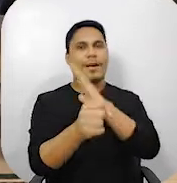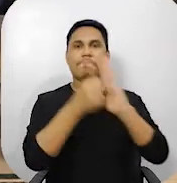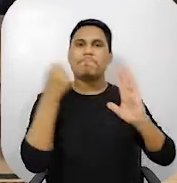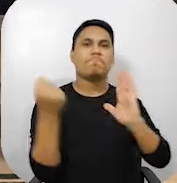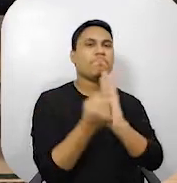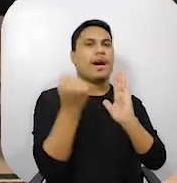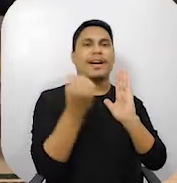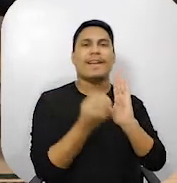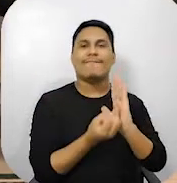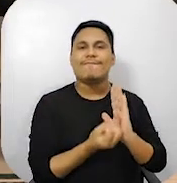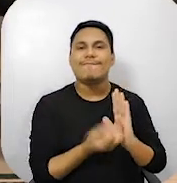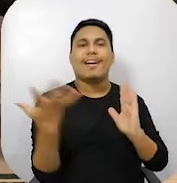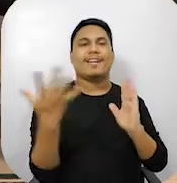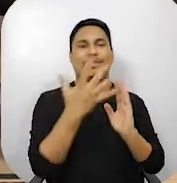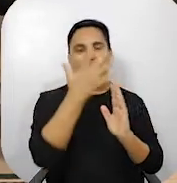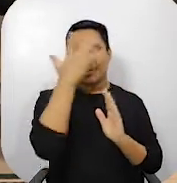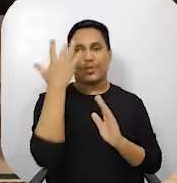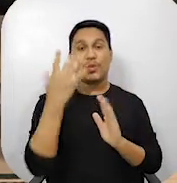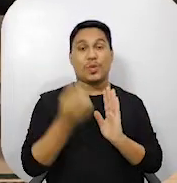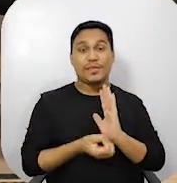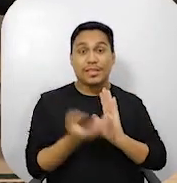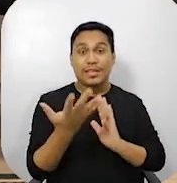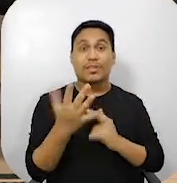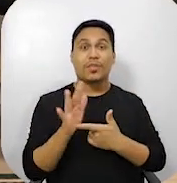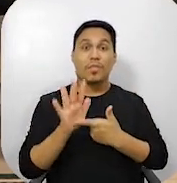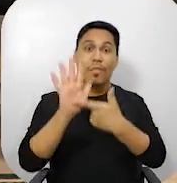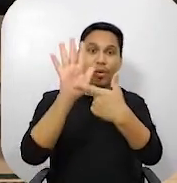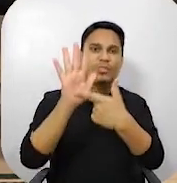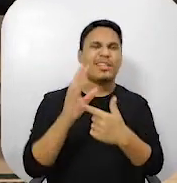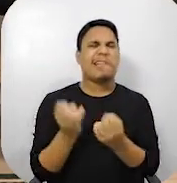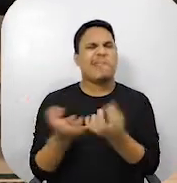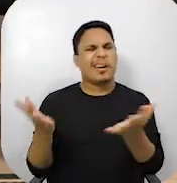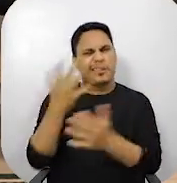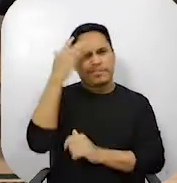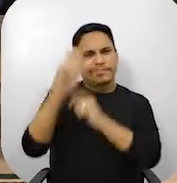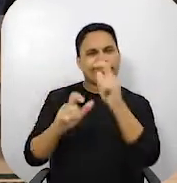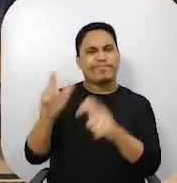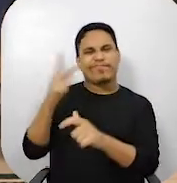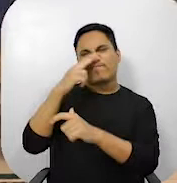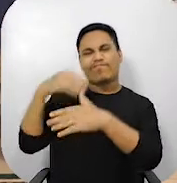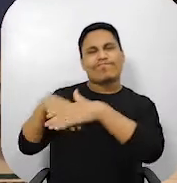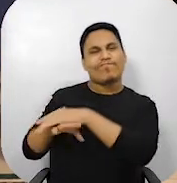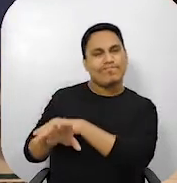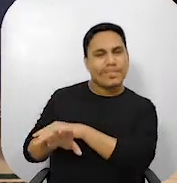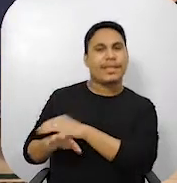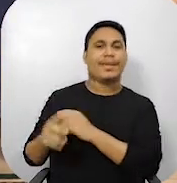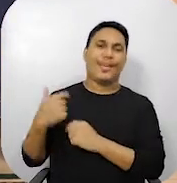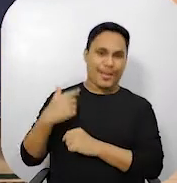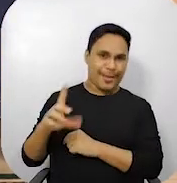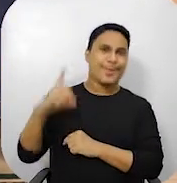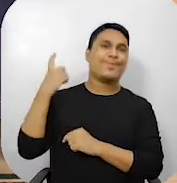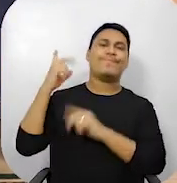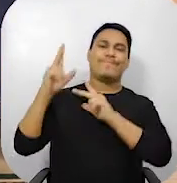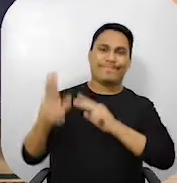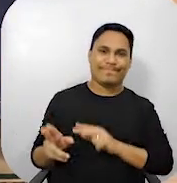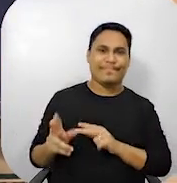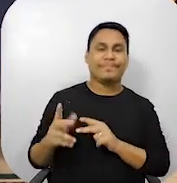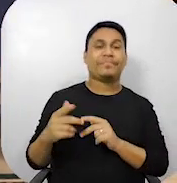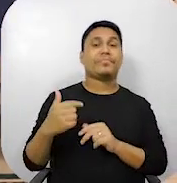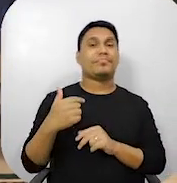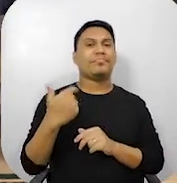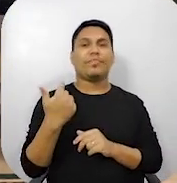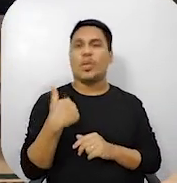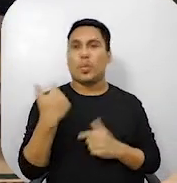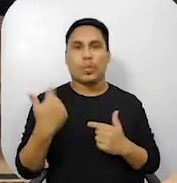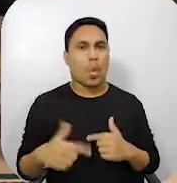muita gente vai divulgar muitos escritores que estão na Toca escrito simulador de gaveta que nem eu fui muito tempo né não tem